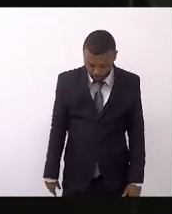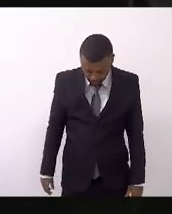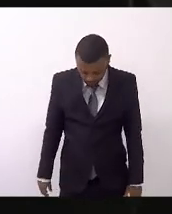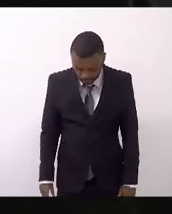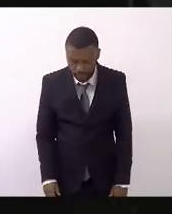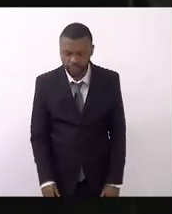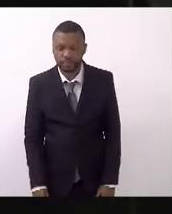Funcionário